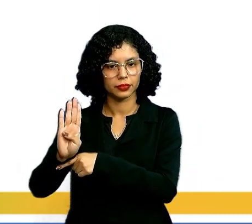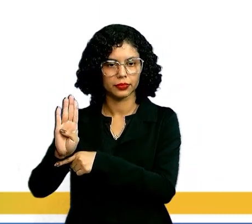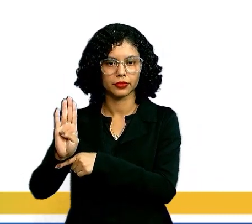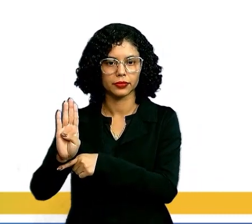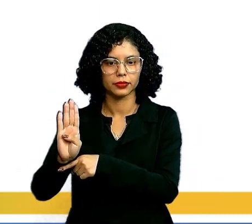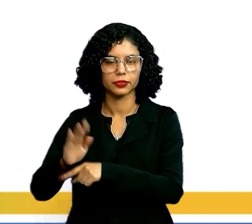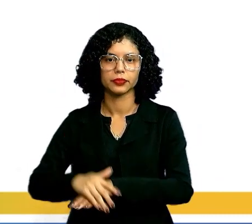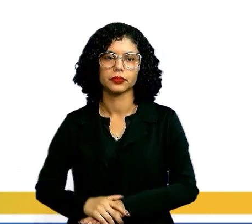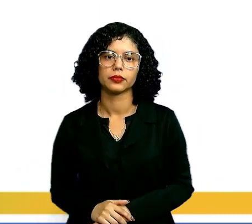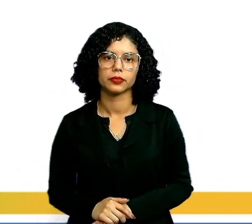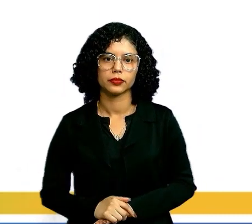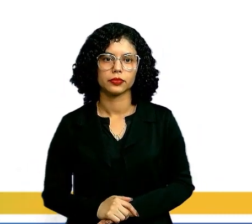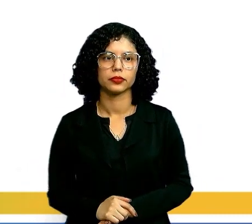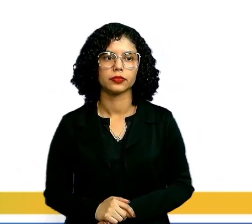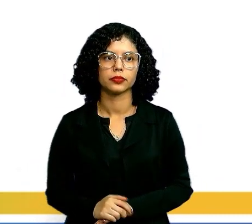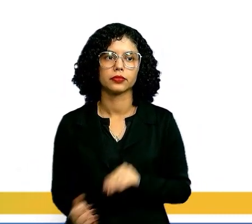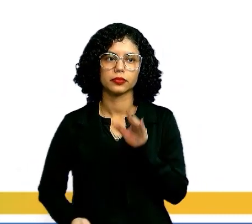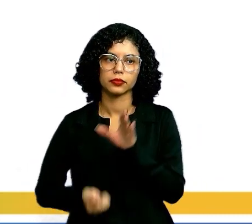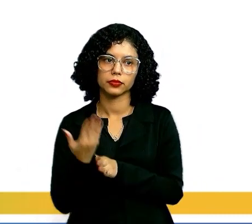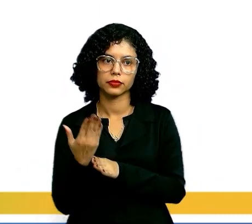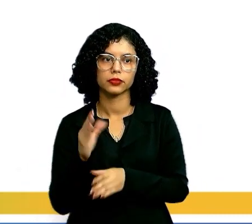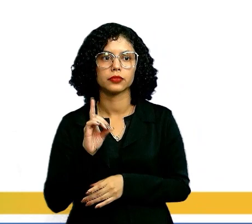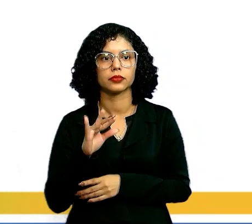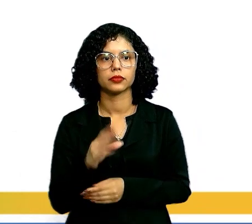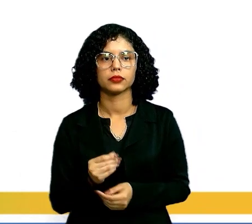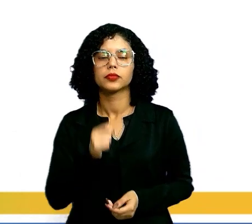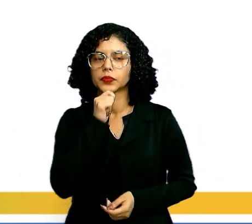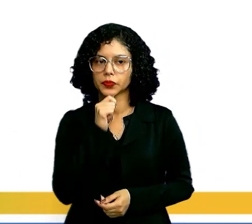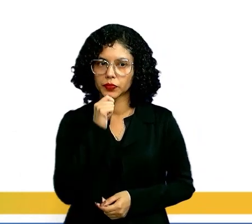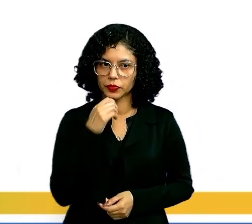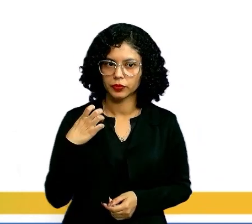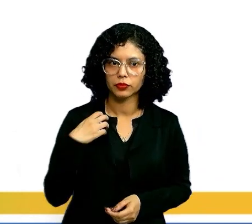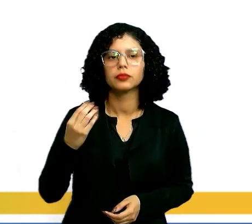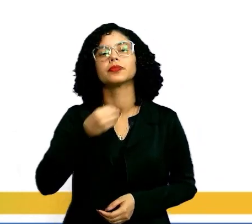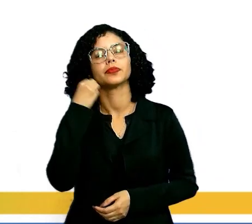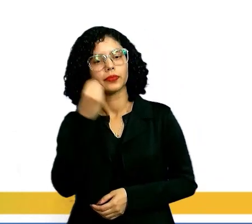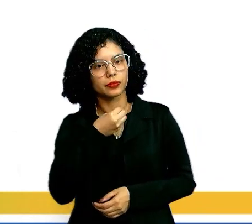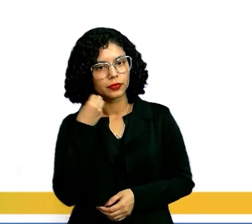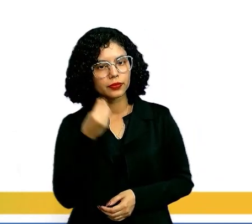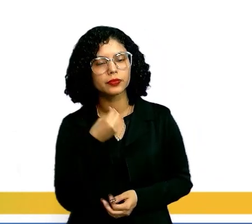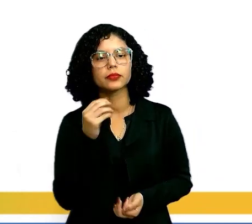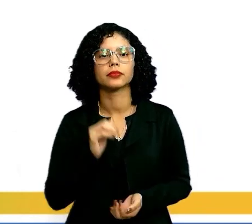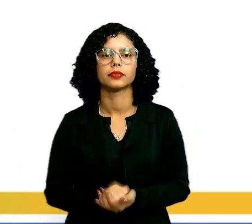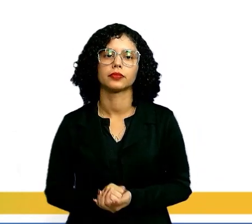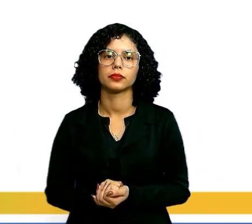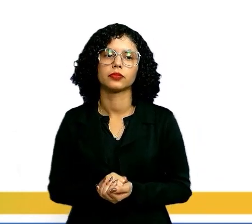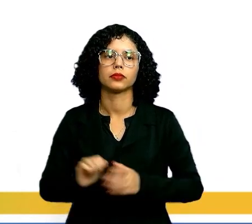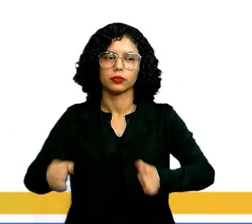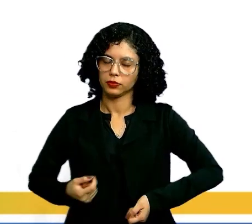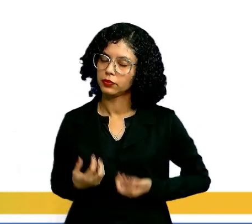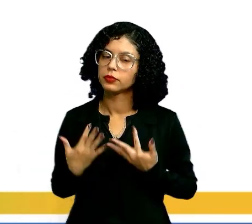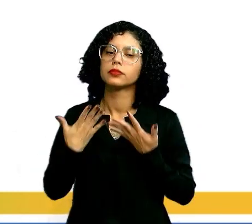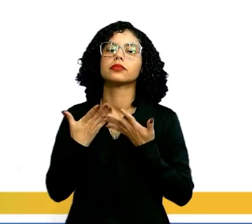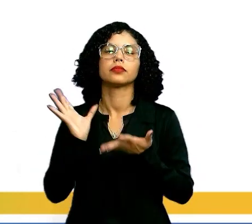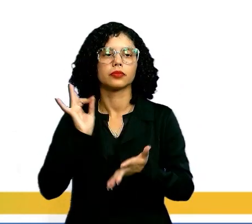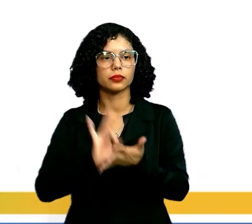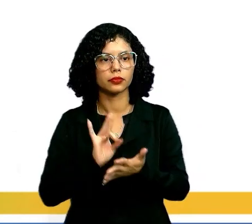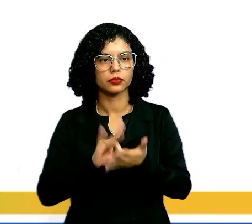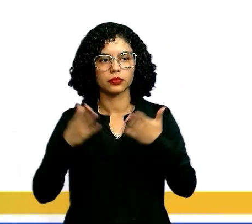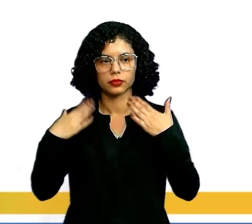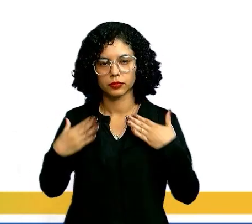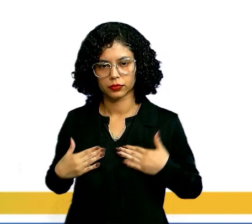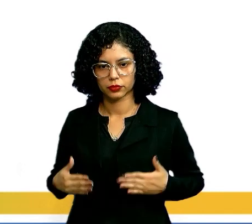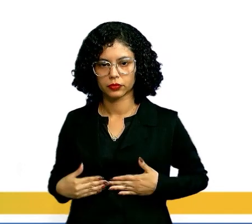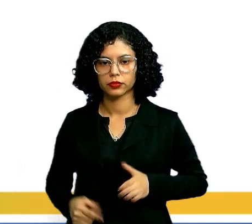a letra b o sujeito cínico constitui eticamente ele Experimenta o risco de se